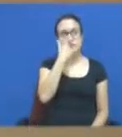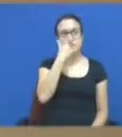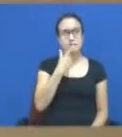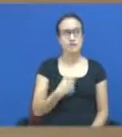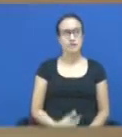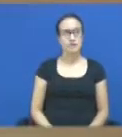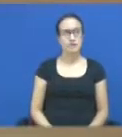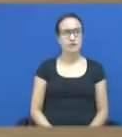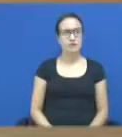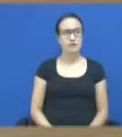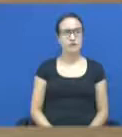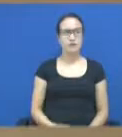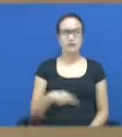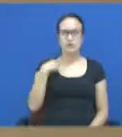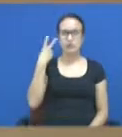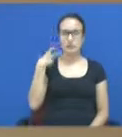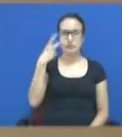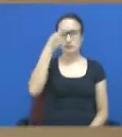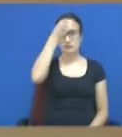Presente.